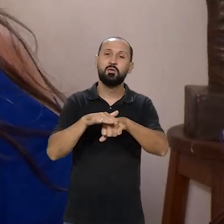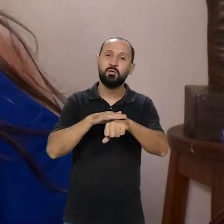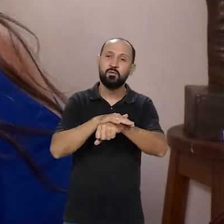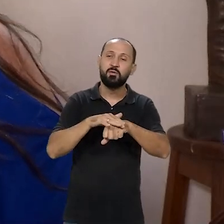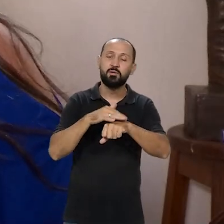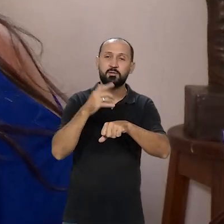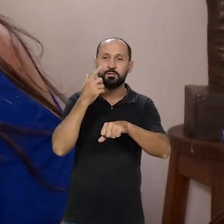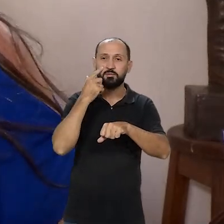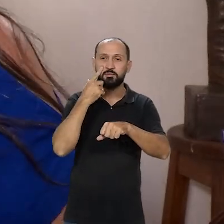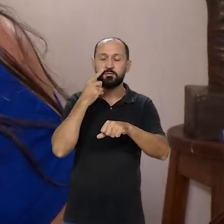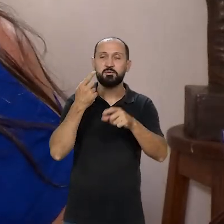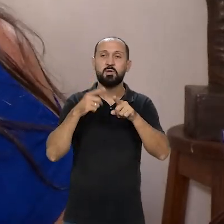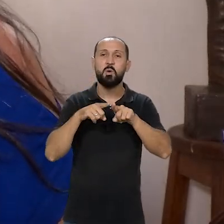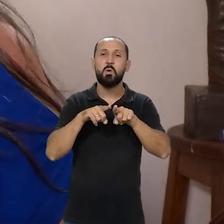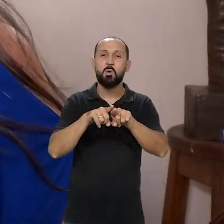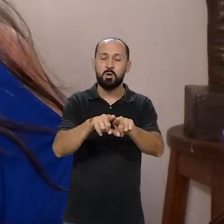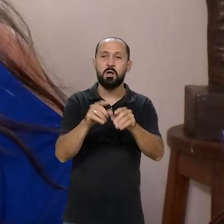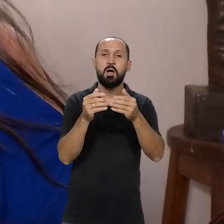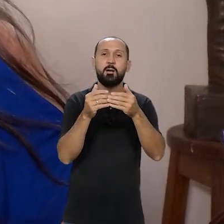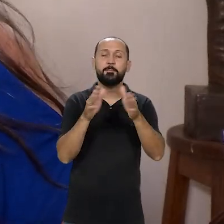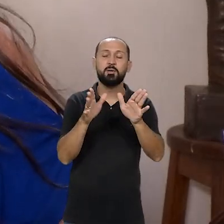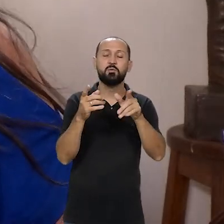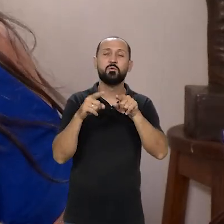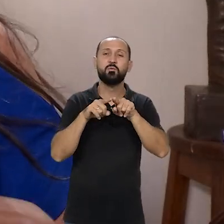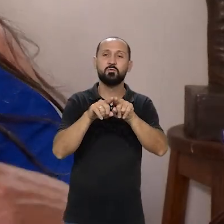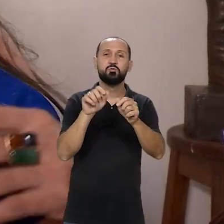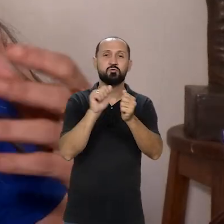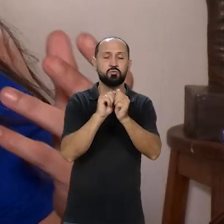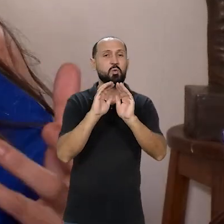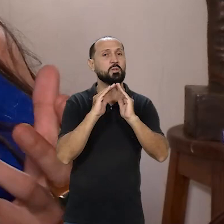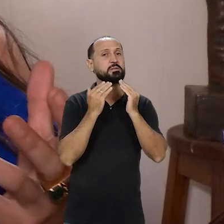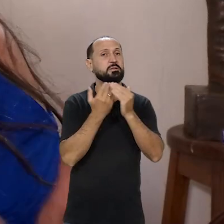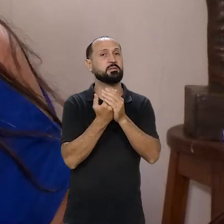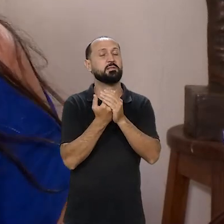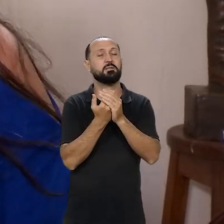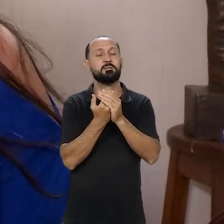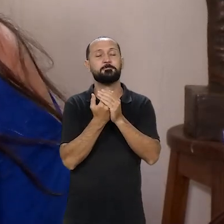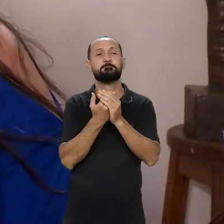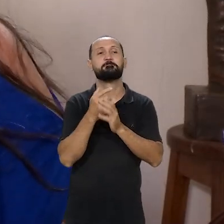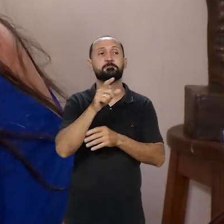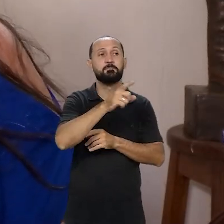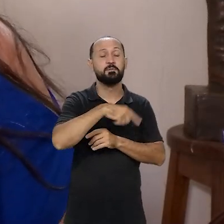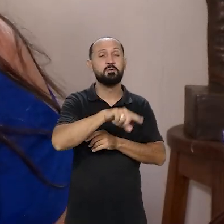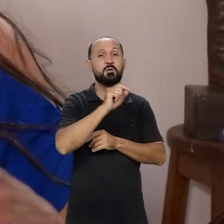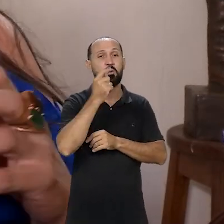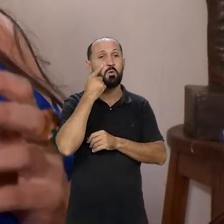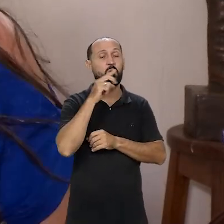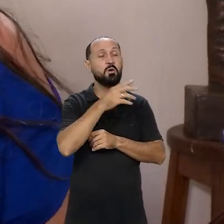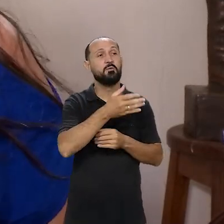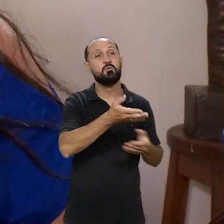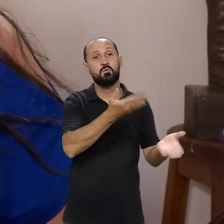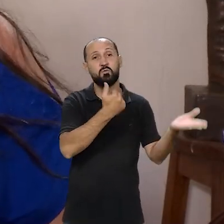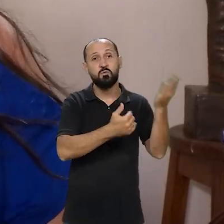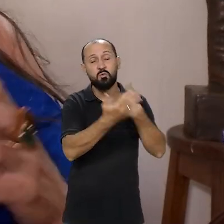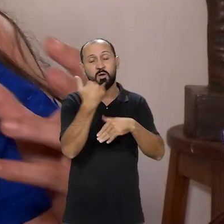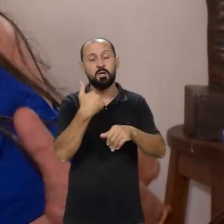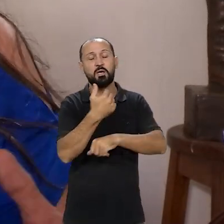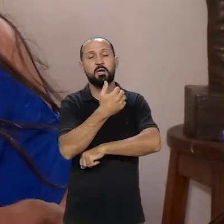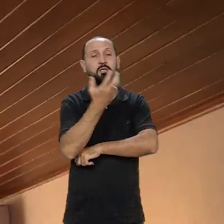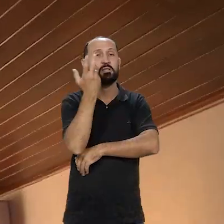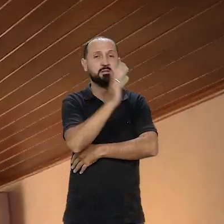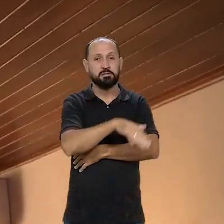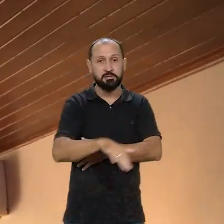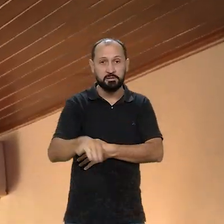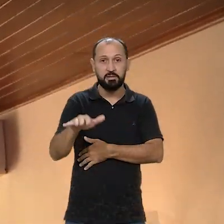venho conversando e estabelecendo convênios. Nós abrimos agora um convênio com as escolas, onde essas escolas vão